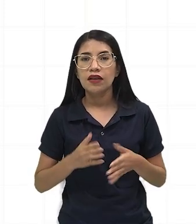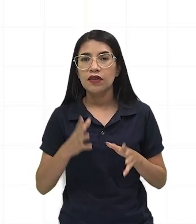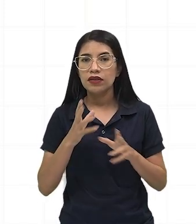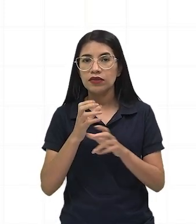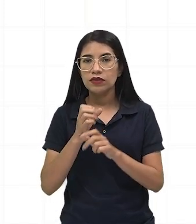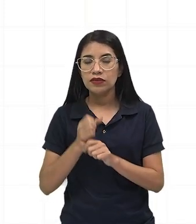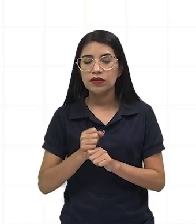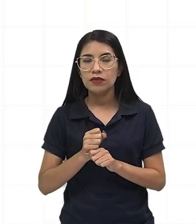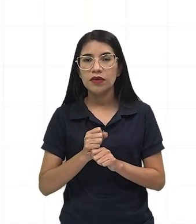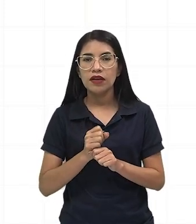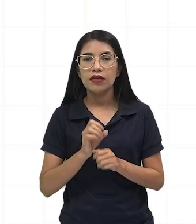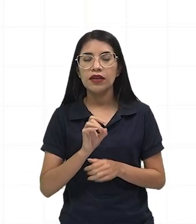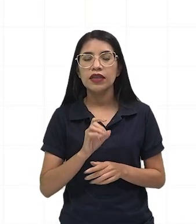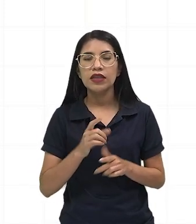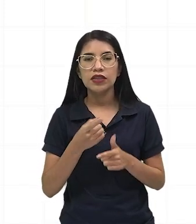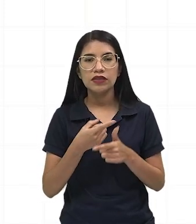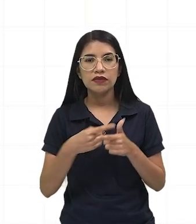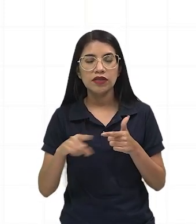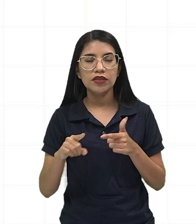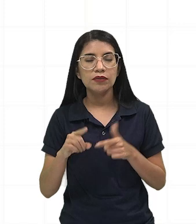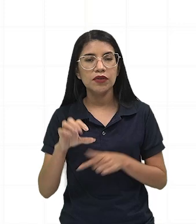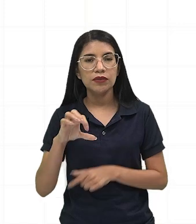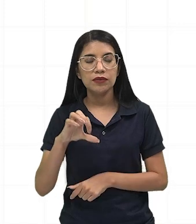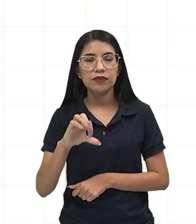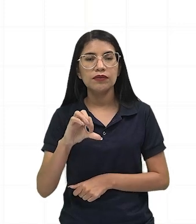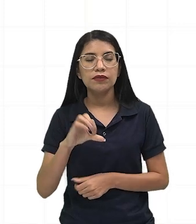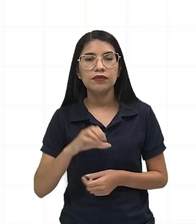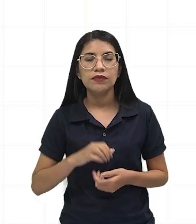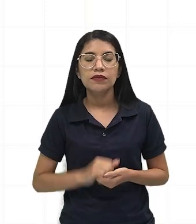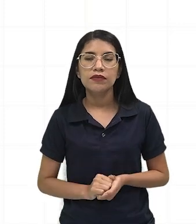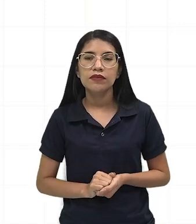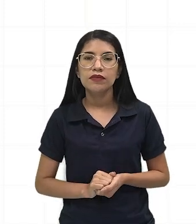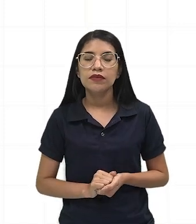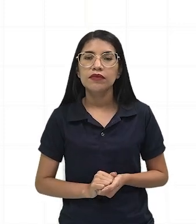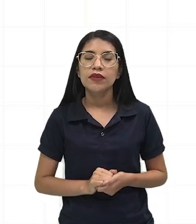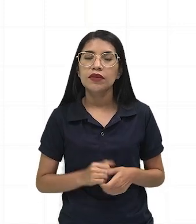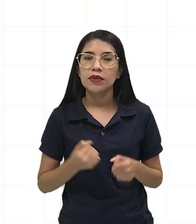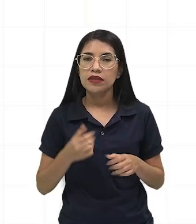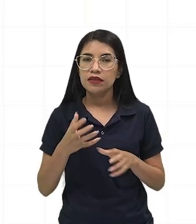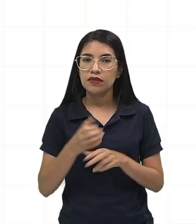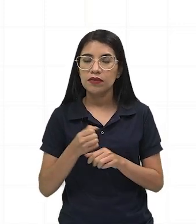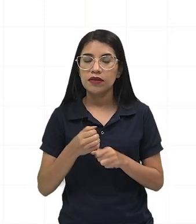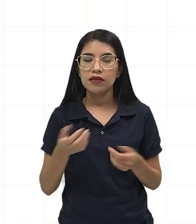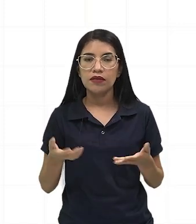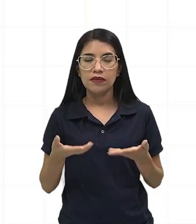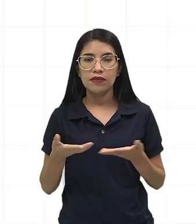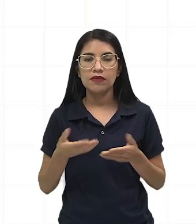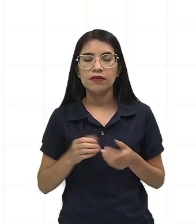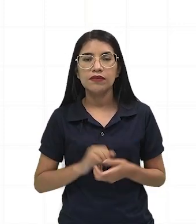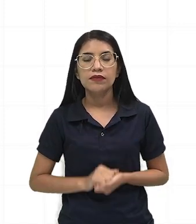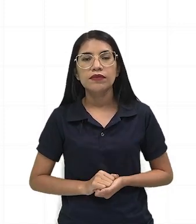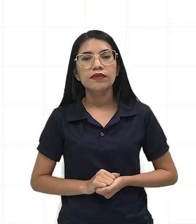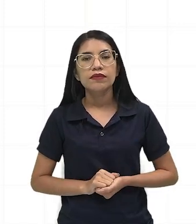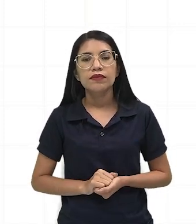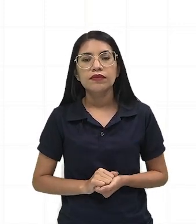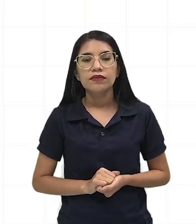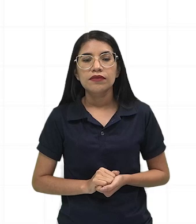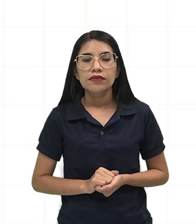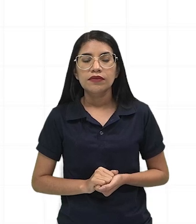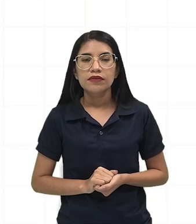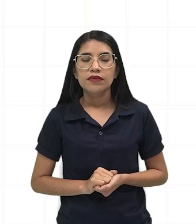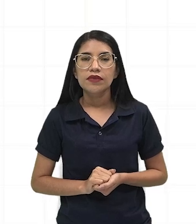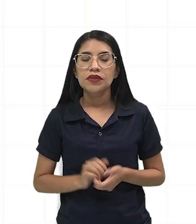somar tudo e dividir por 9. É isso que você tem que fazer, certo? Então